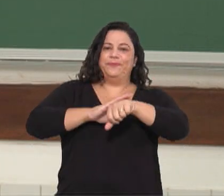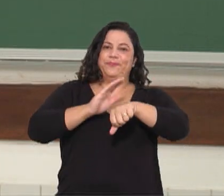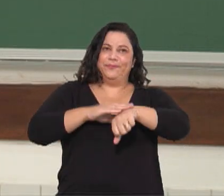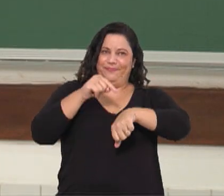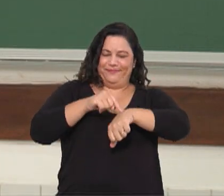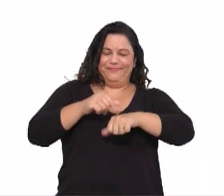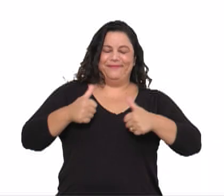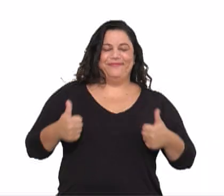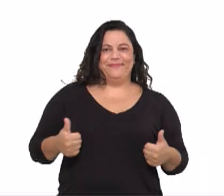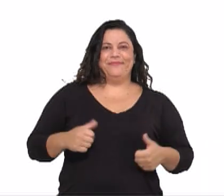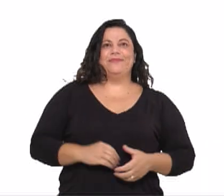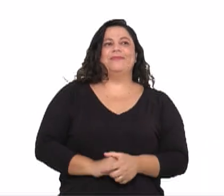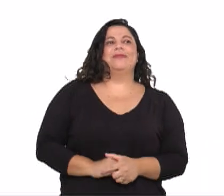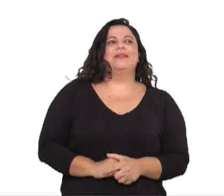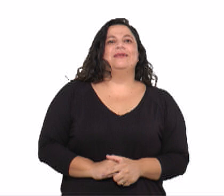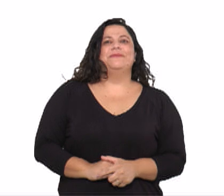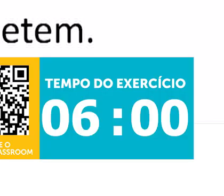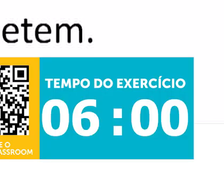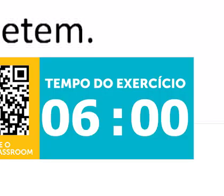gente já vê.